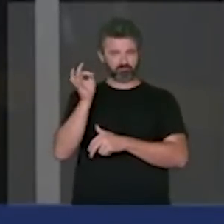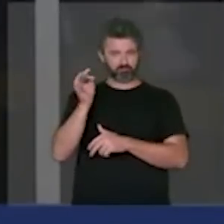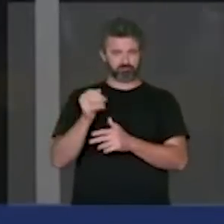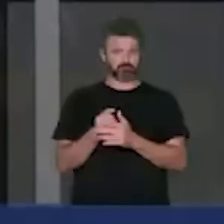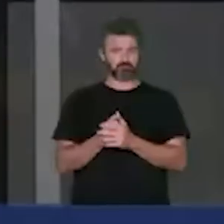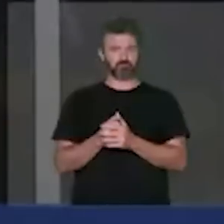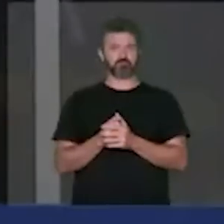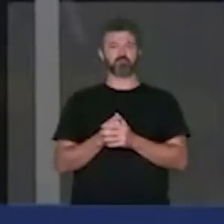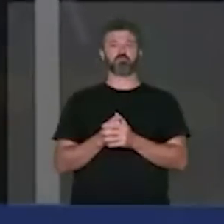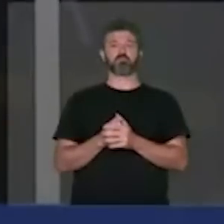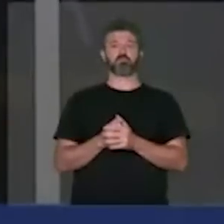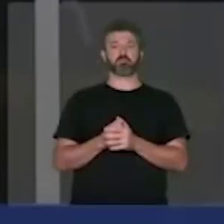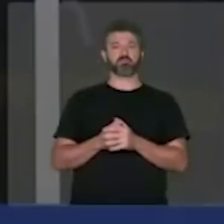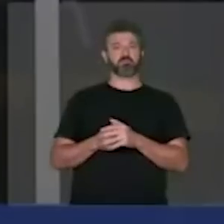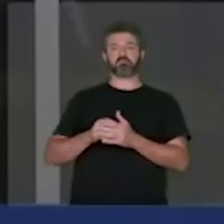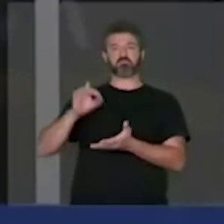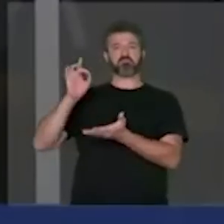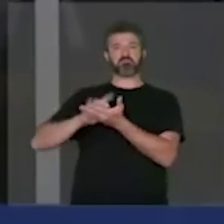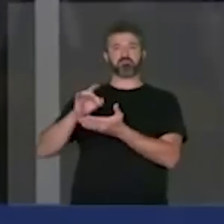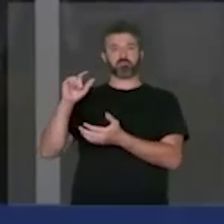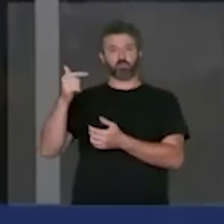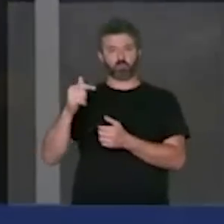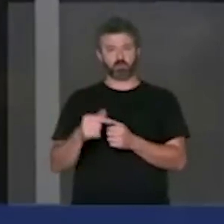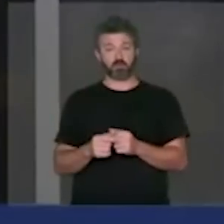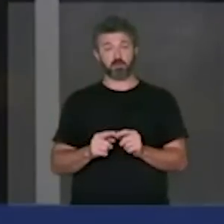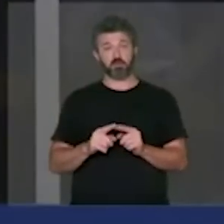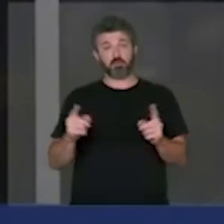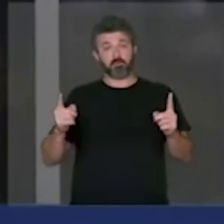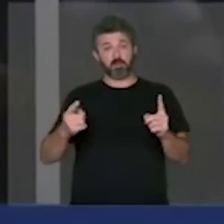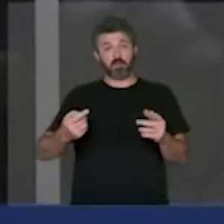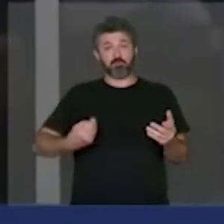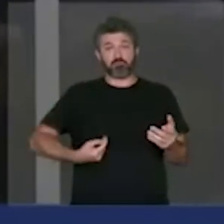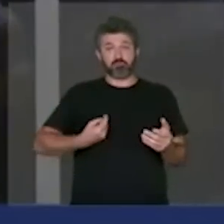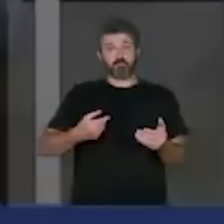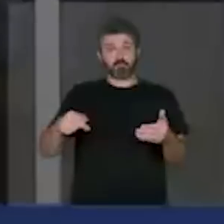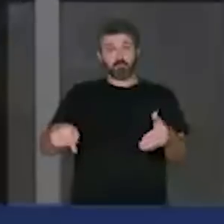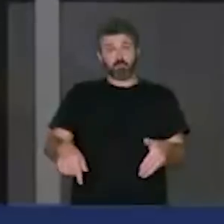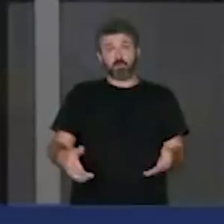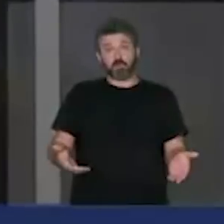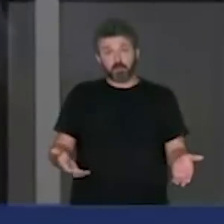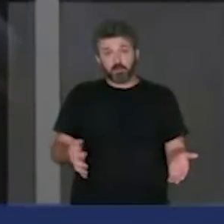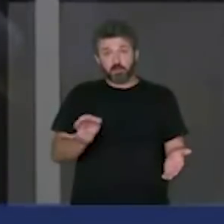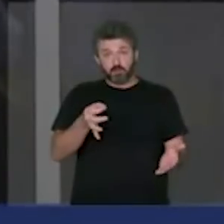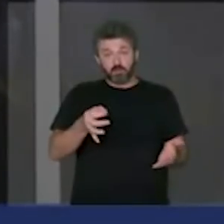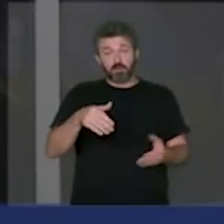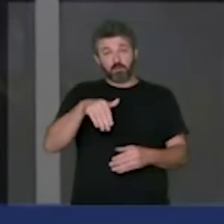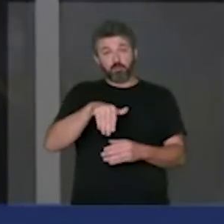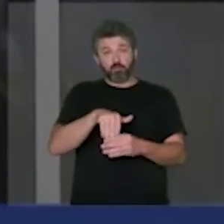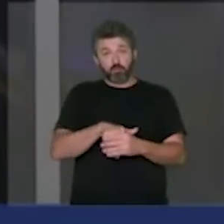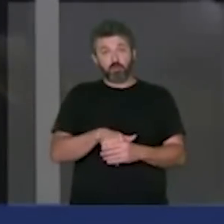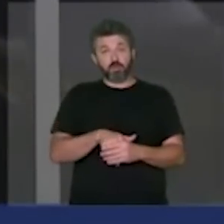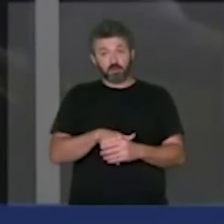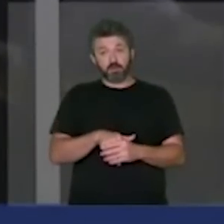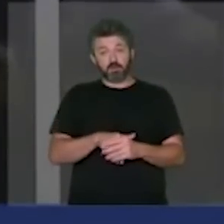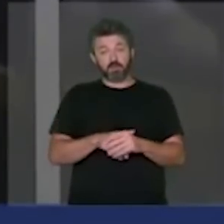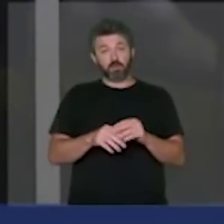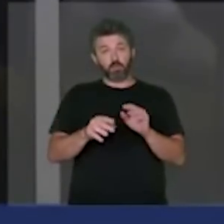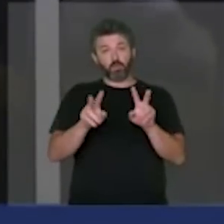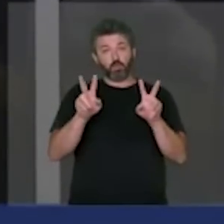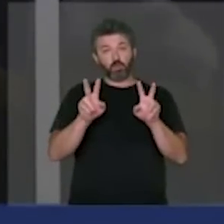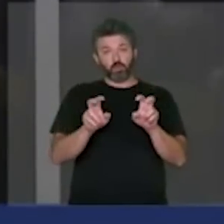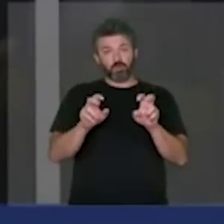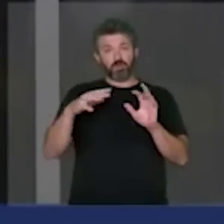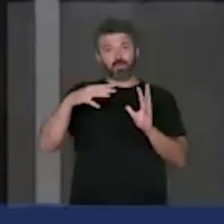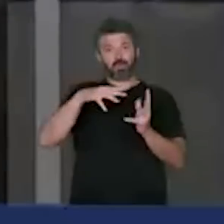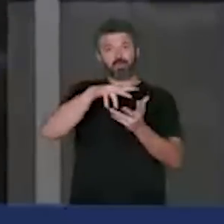de ilegítimo. No entanto, aqui estamos tratando de um tema